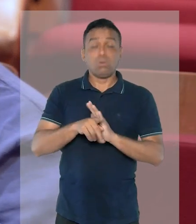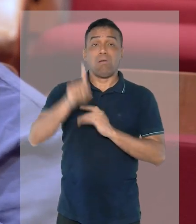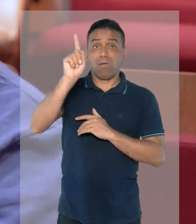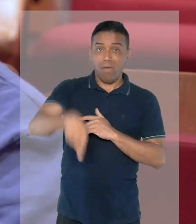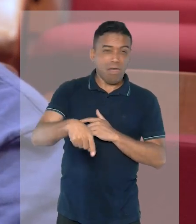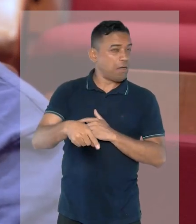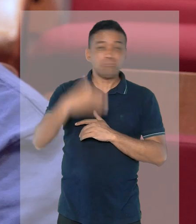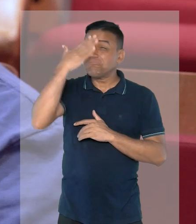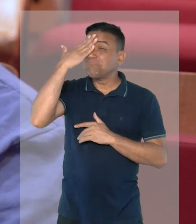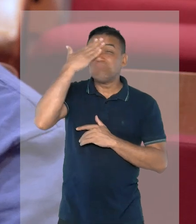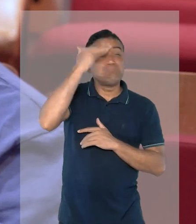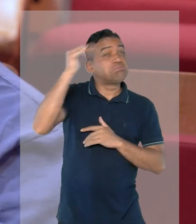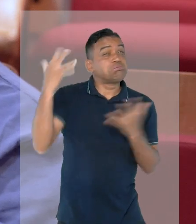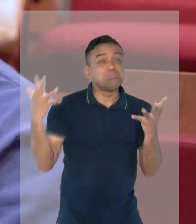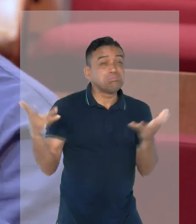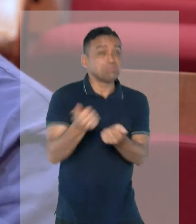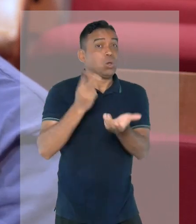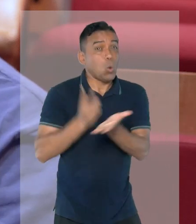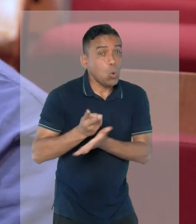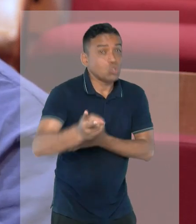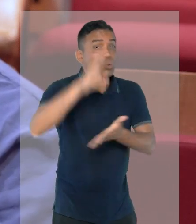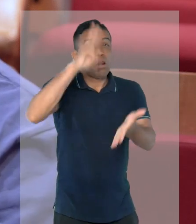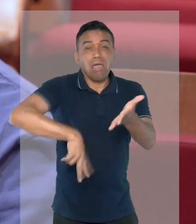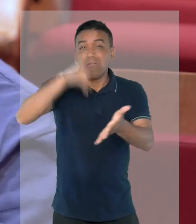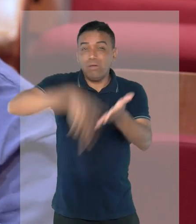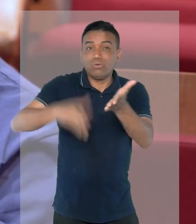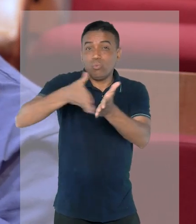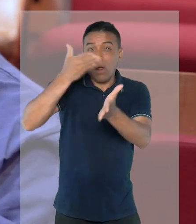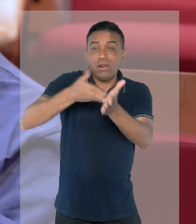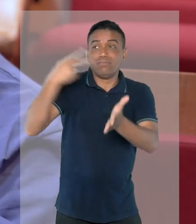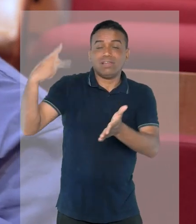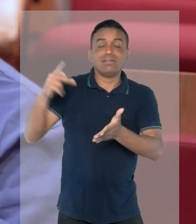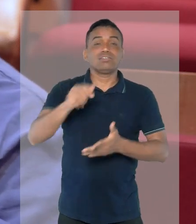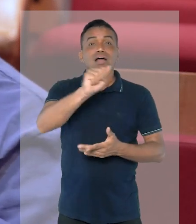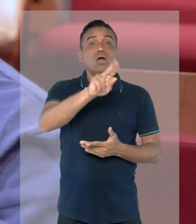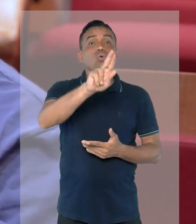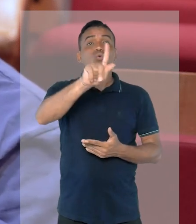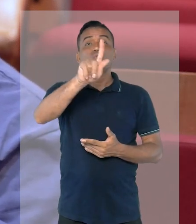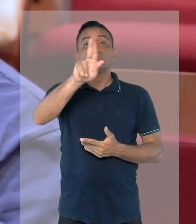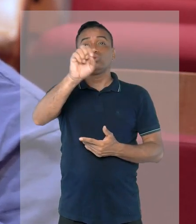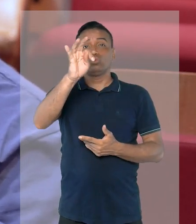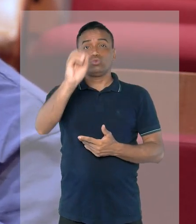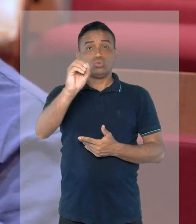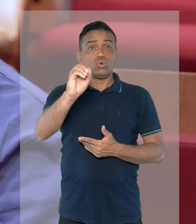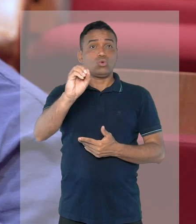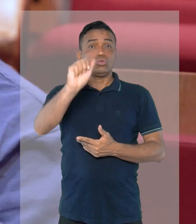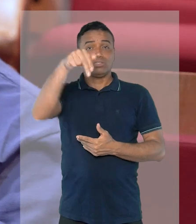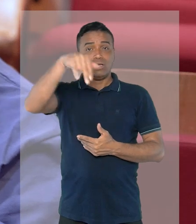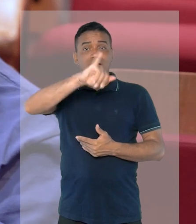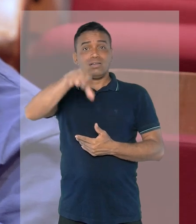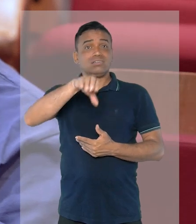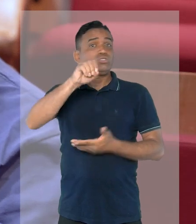né, best-sellers, né, continuam sendo lidos, né? Quer dizer, Augusto dos Anjos deve estar para lá da edição